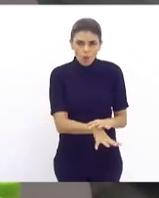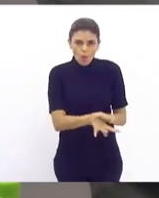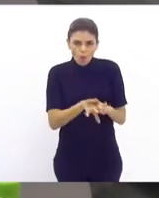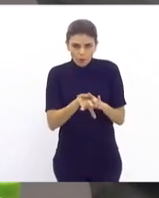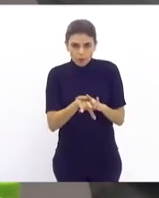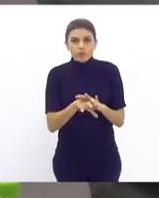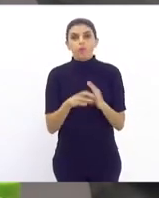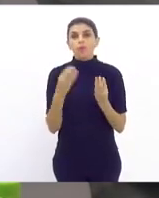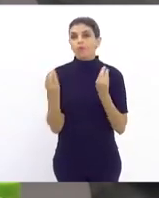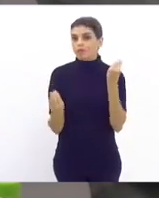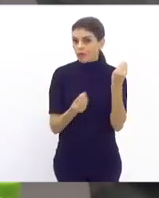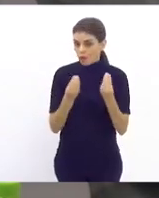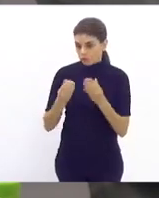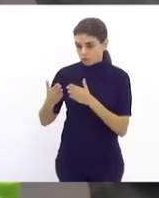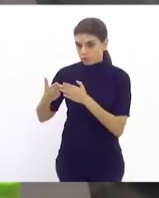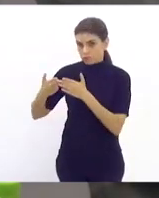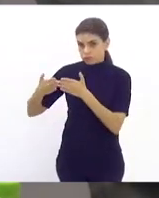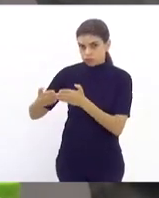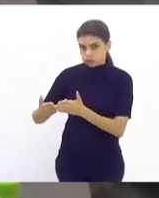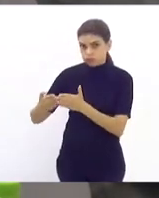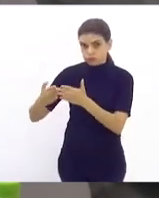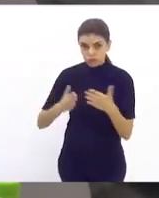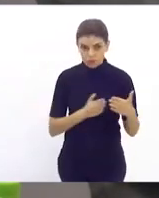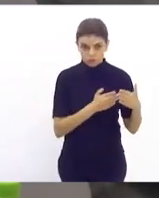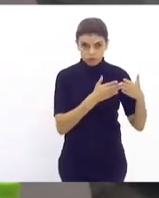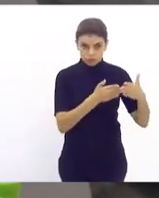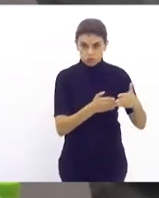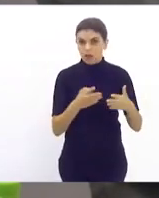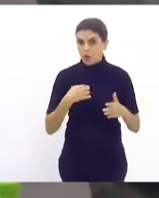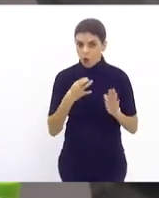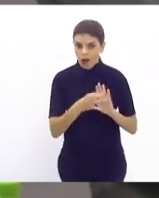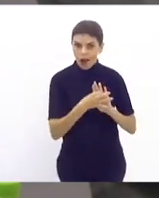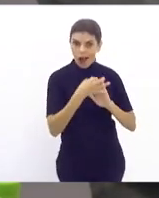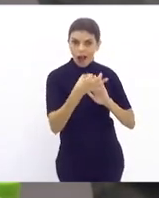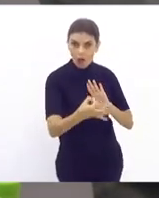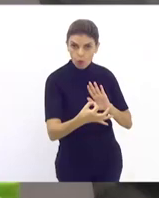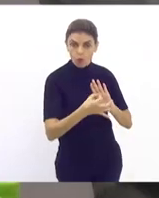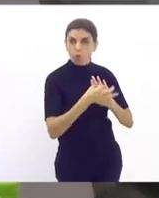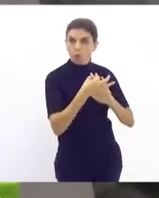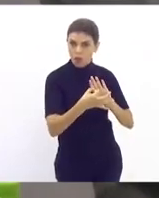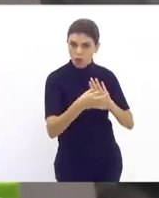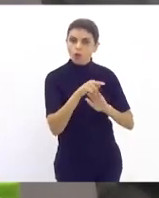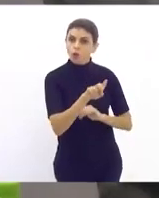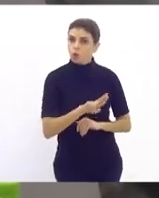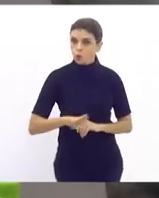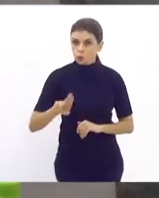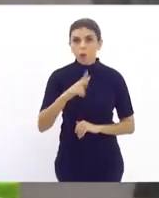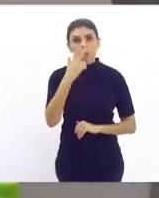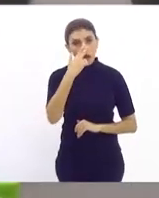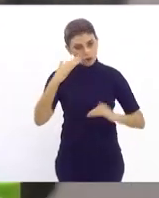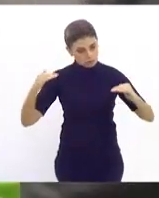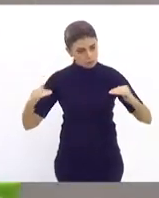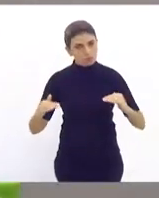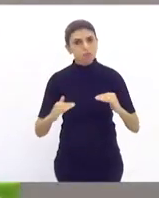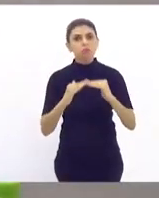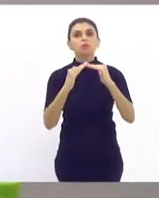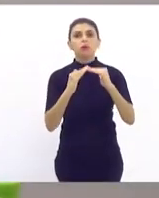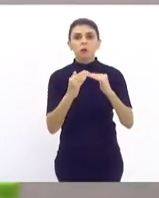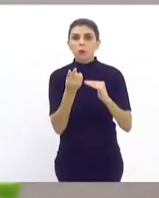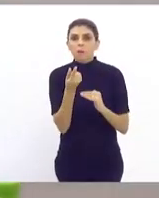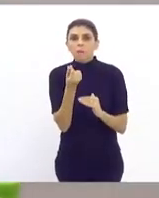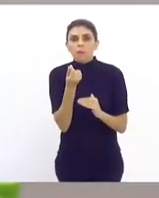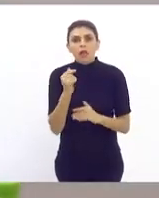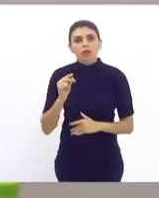inviabilizar operações nos portos do Rio de Janeiro, que é um argumento usado, isso vai de encontro, na verdade, ao aumento nos preços